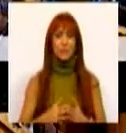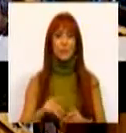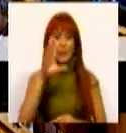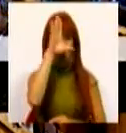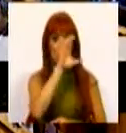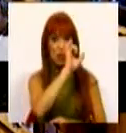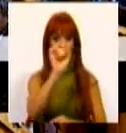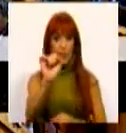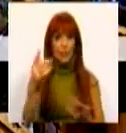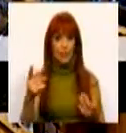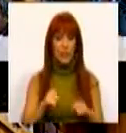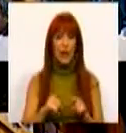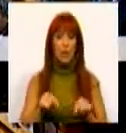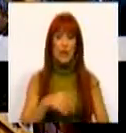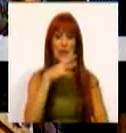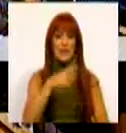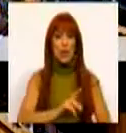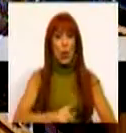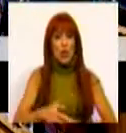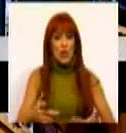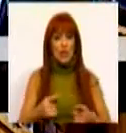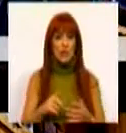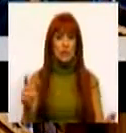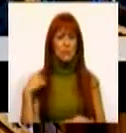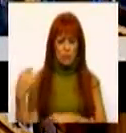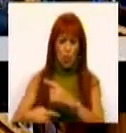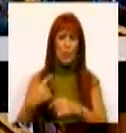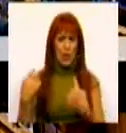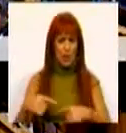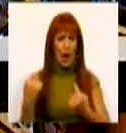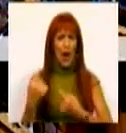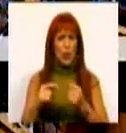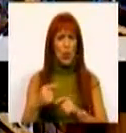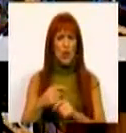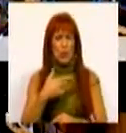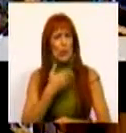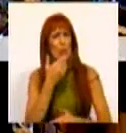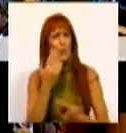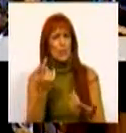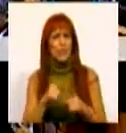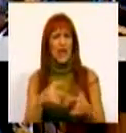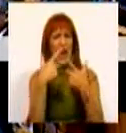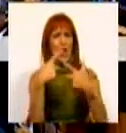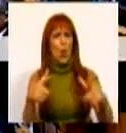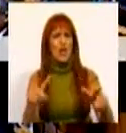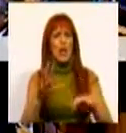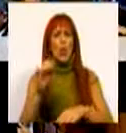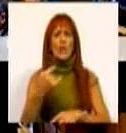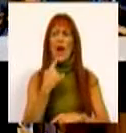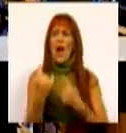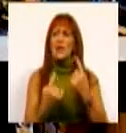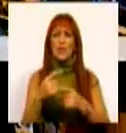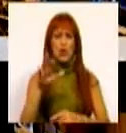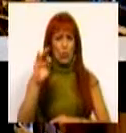Estado e começo por dizer que tem havido, de alguma forma, algum exagero de linguagem quando, muitas